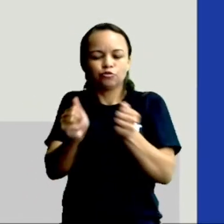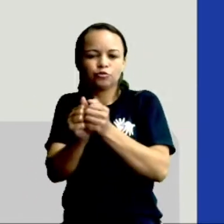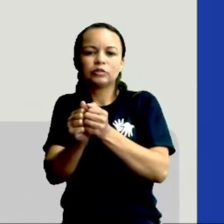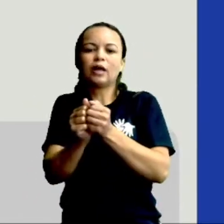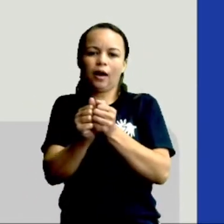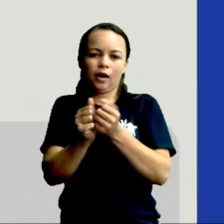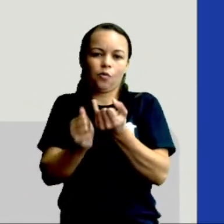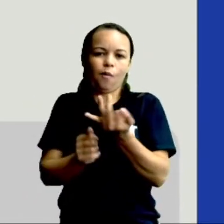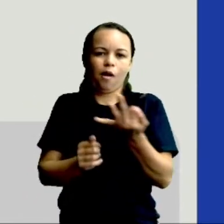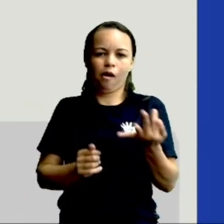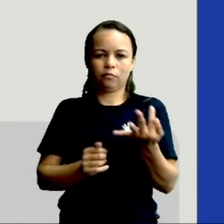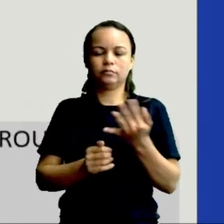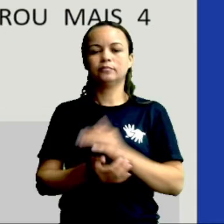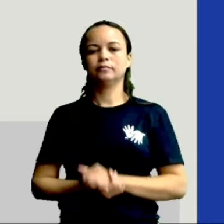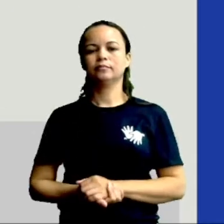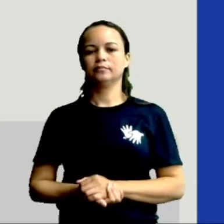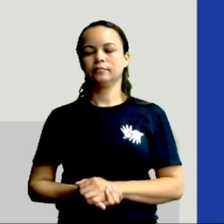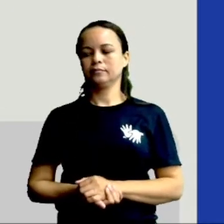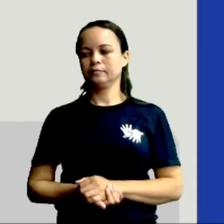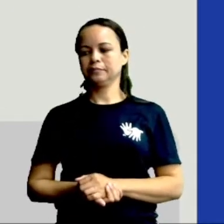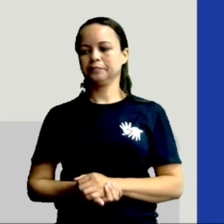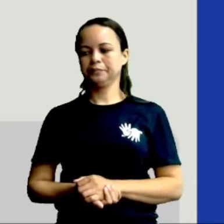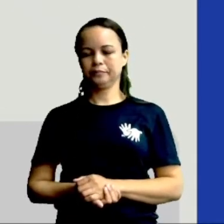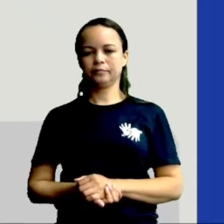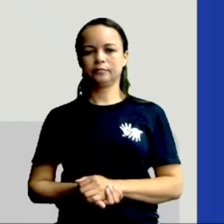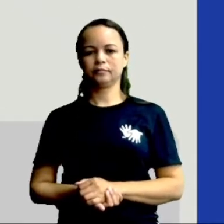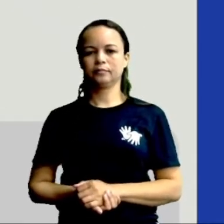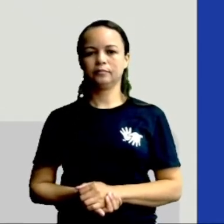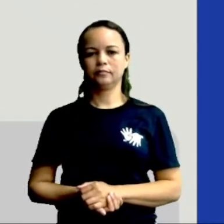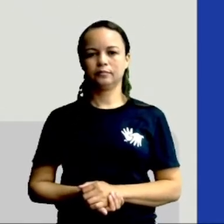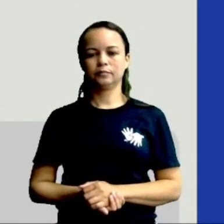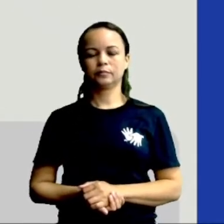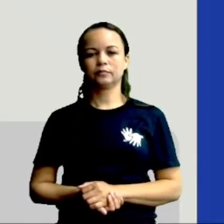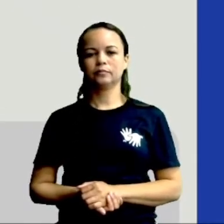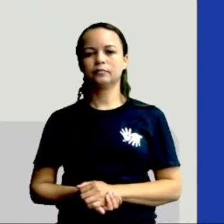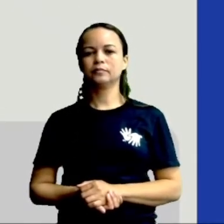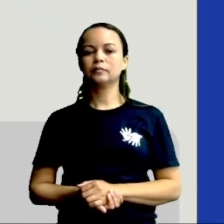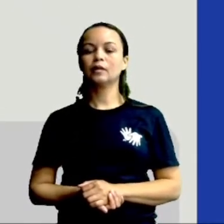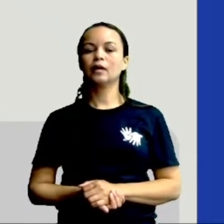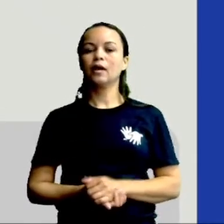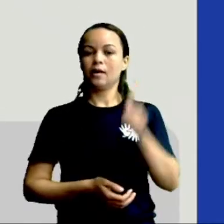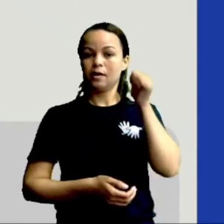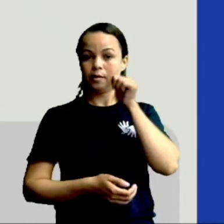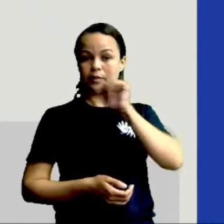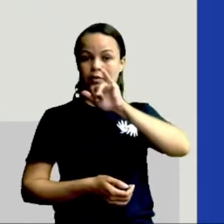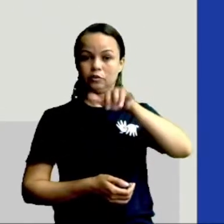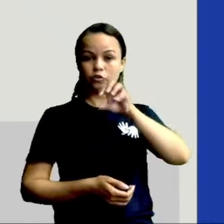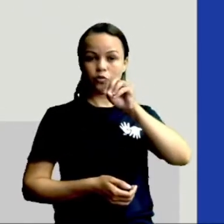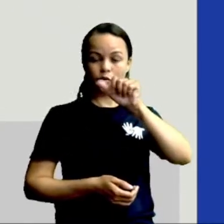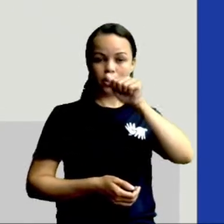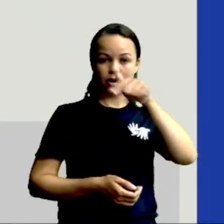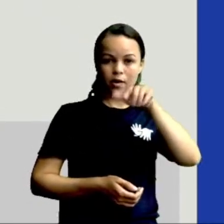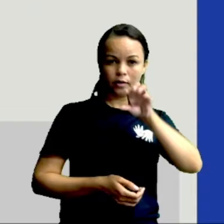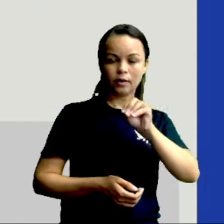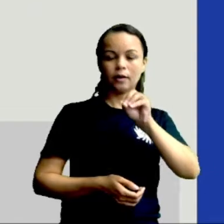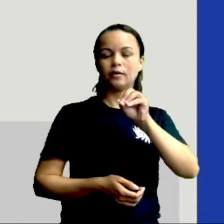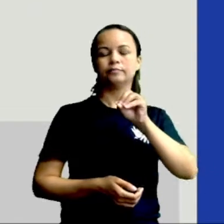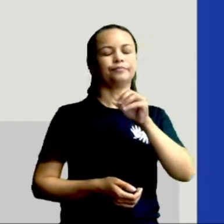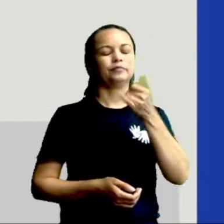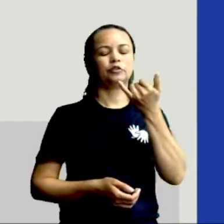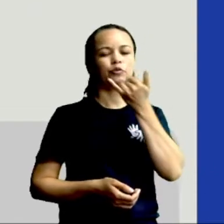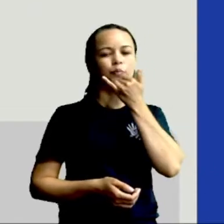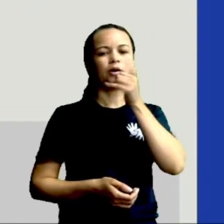juntar quantidades. Vamos para o nosso probleminha. Joana tinha 6 peixinhos em seu